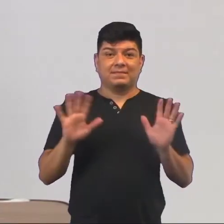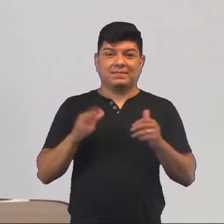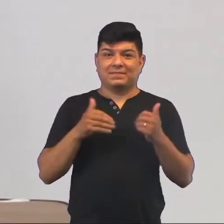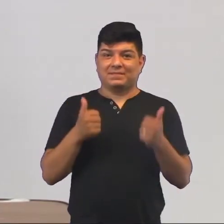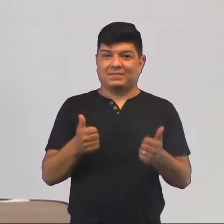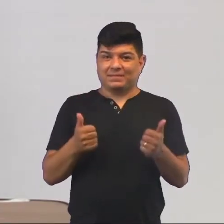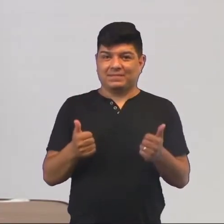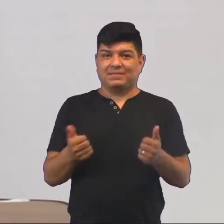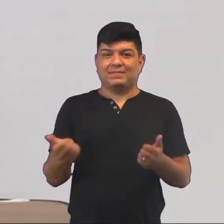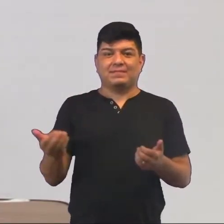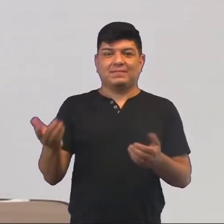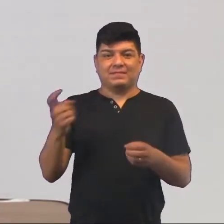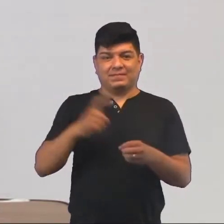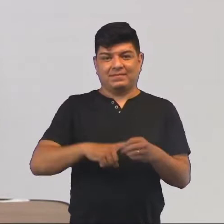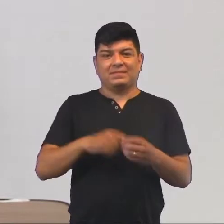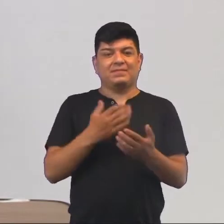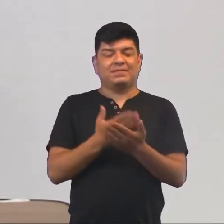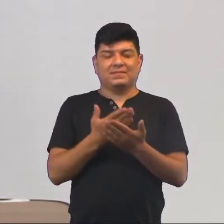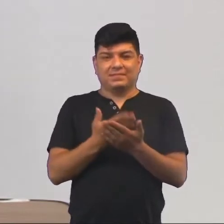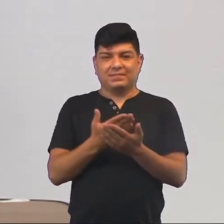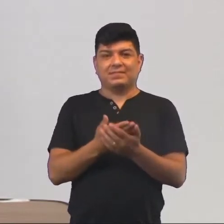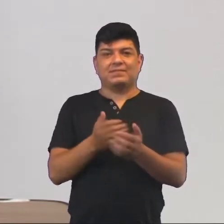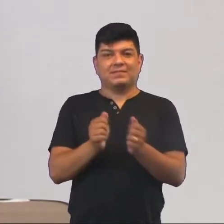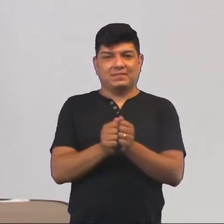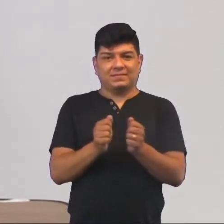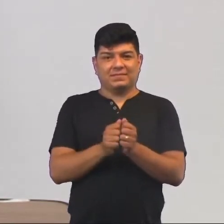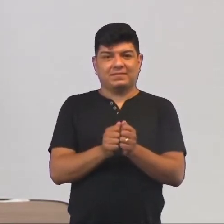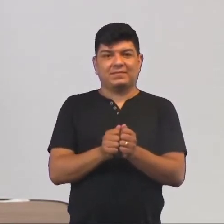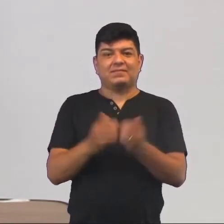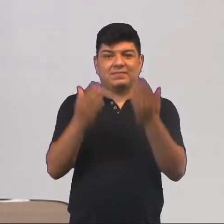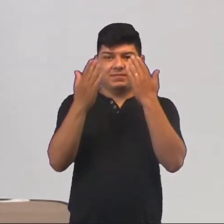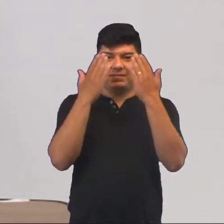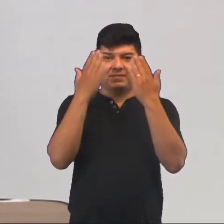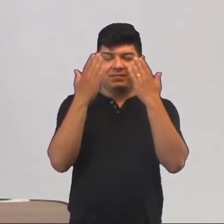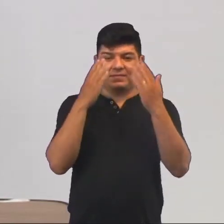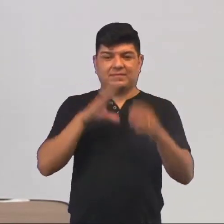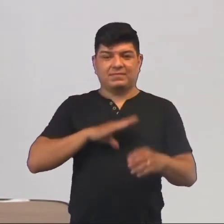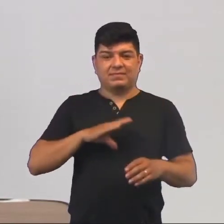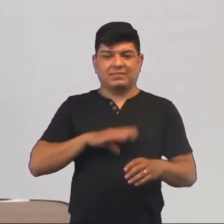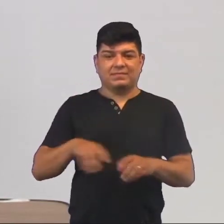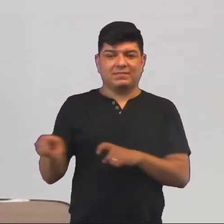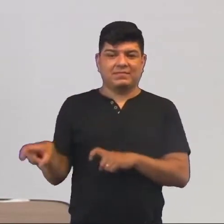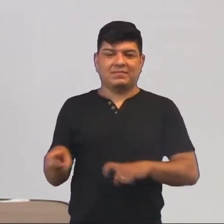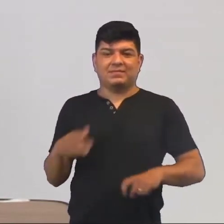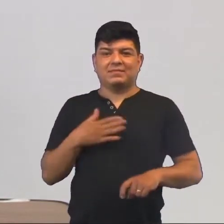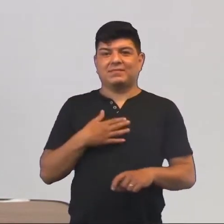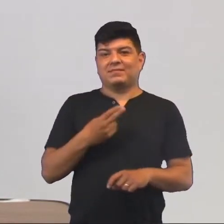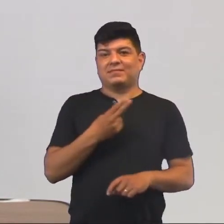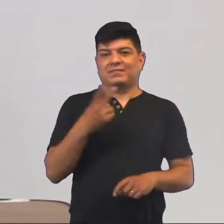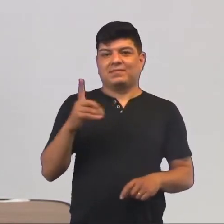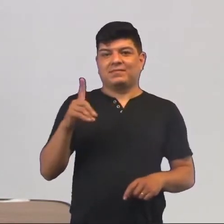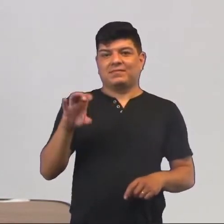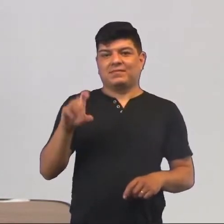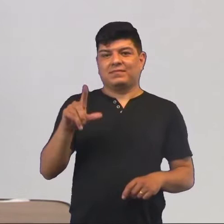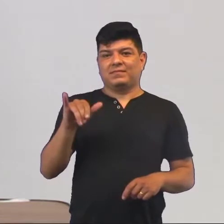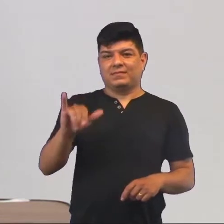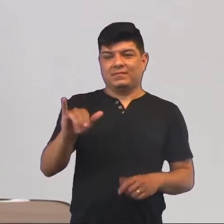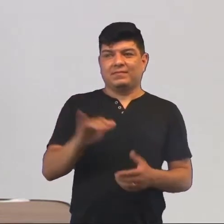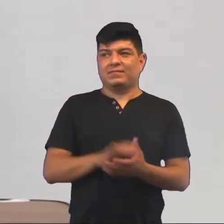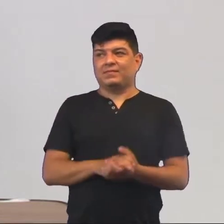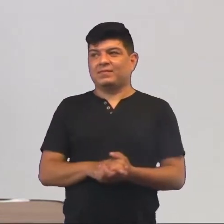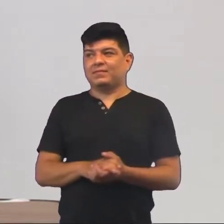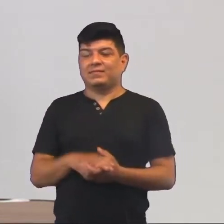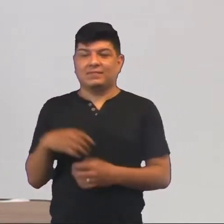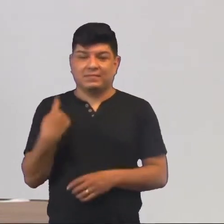Olá, tudo bem? Estou de volta para mais uma aula com vocês sobre a relação da cidade e do campo. Sou a professora Dali.